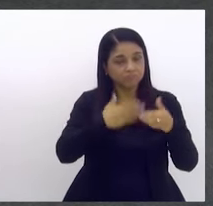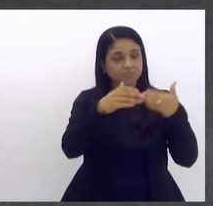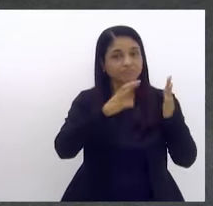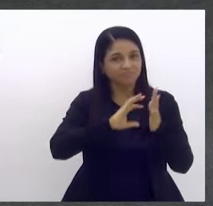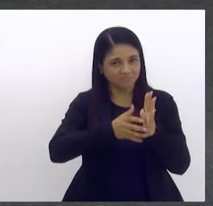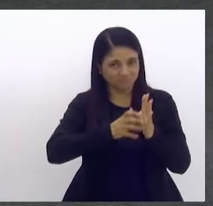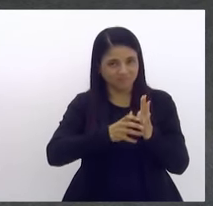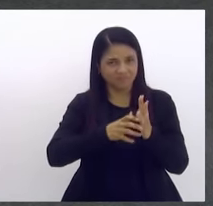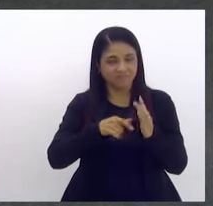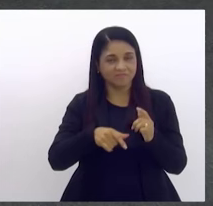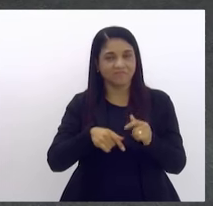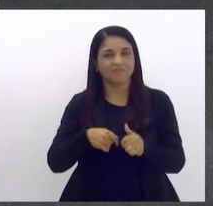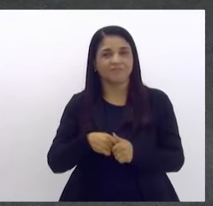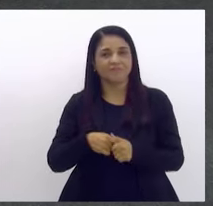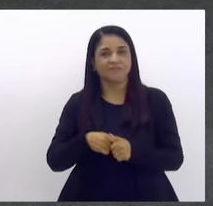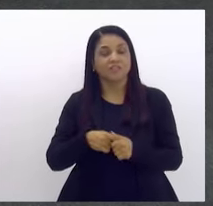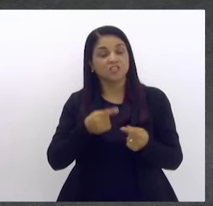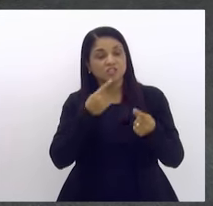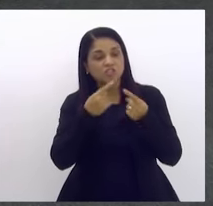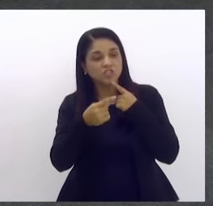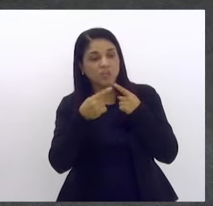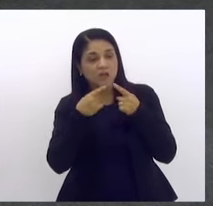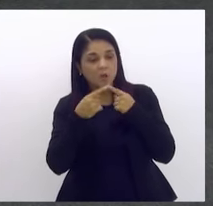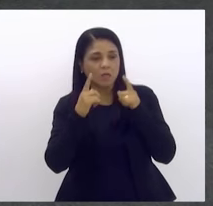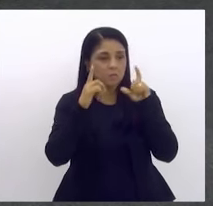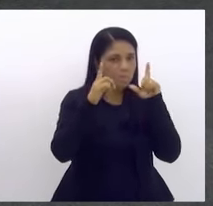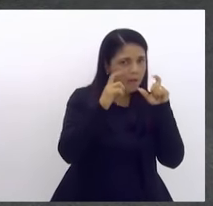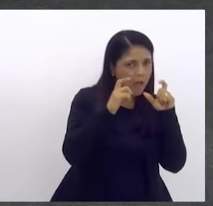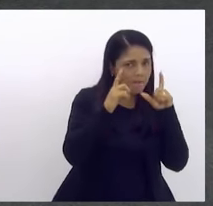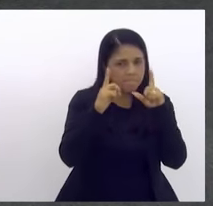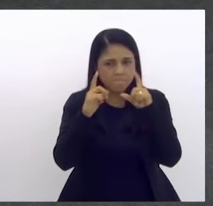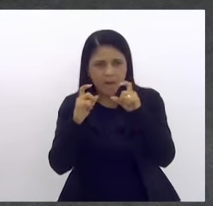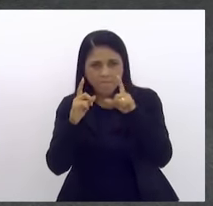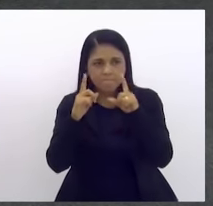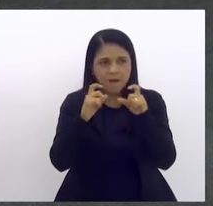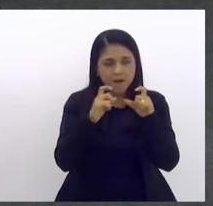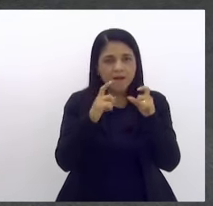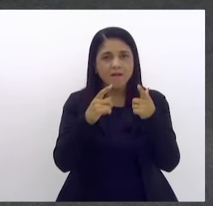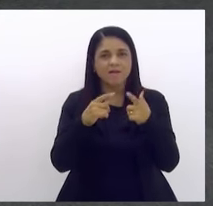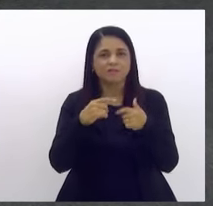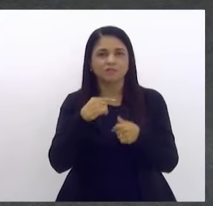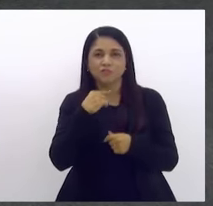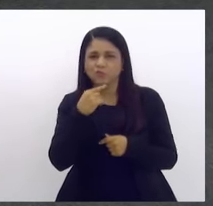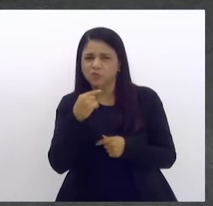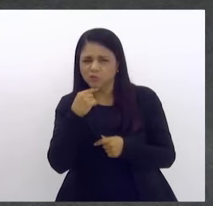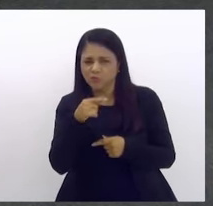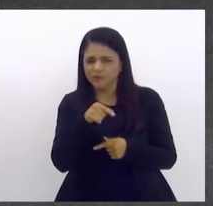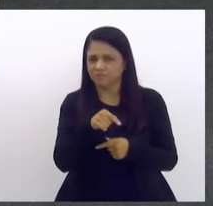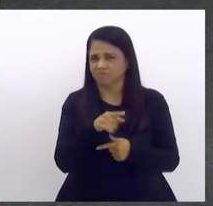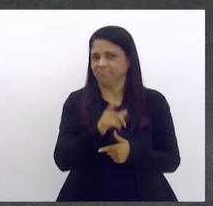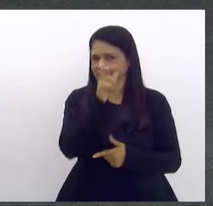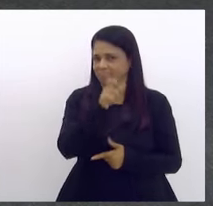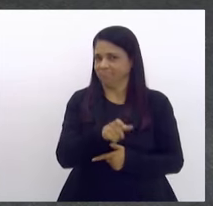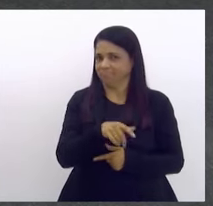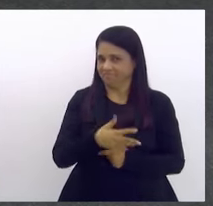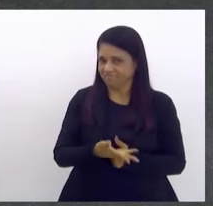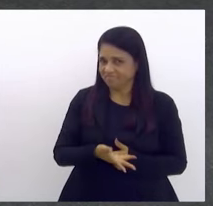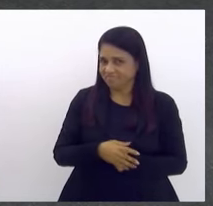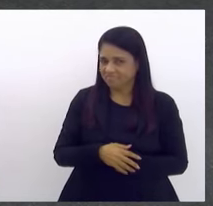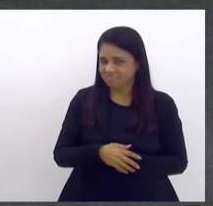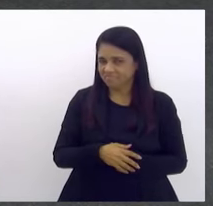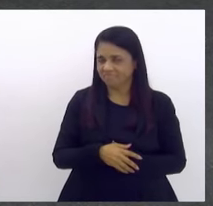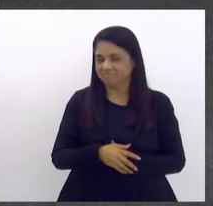dialogado com alguém que tenha uma ficha corrida duvidosa. Agora, a indagação